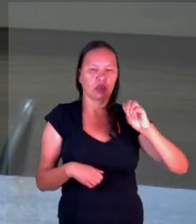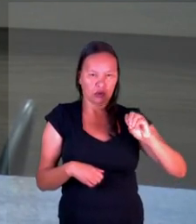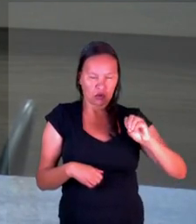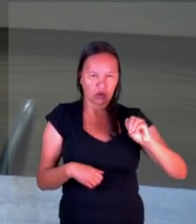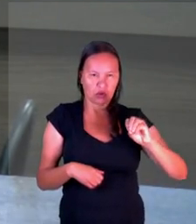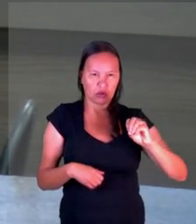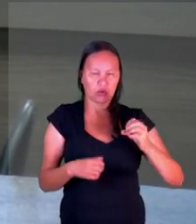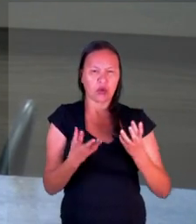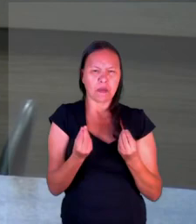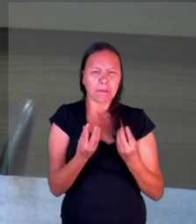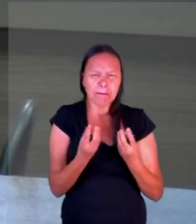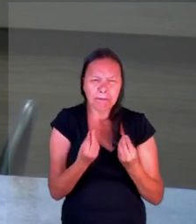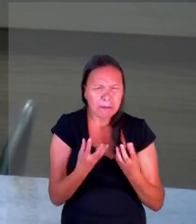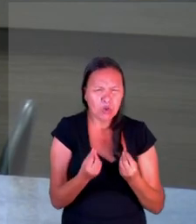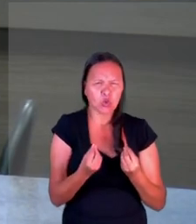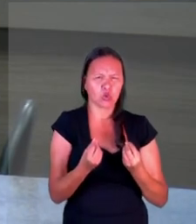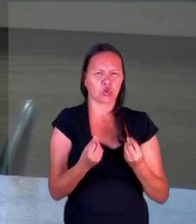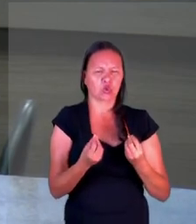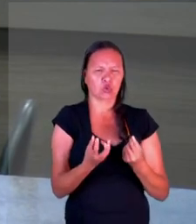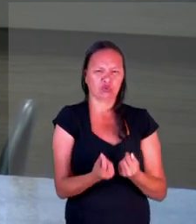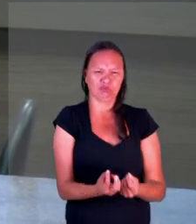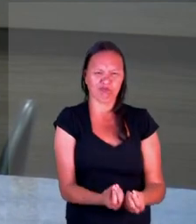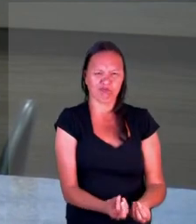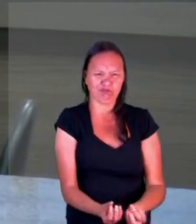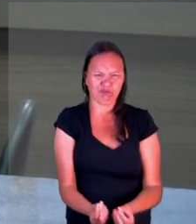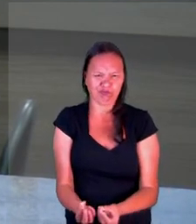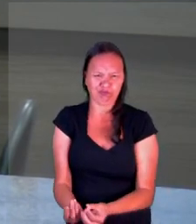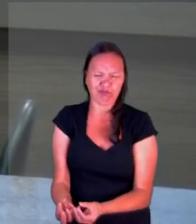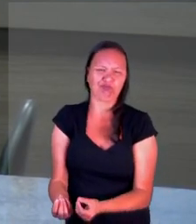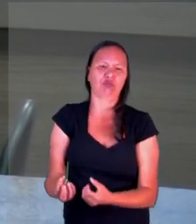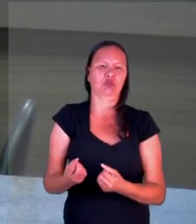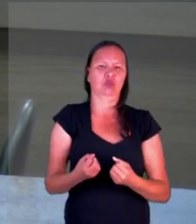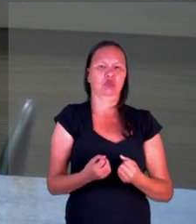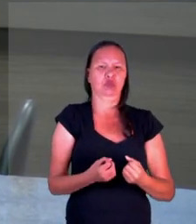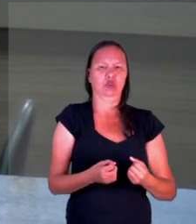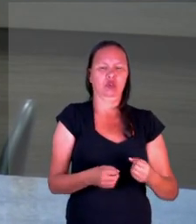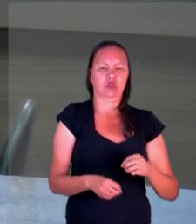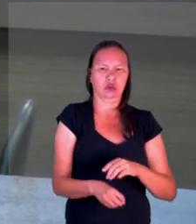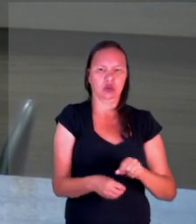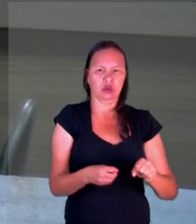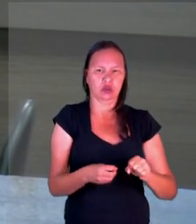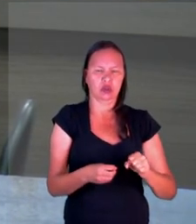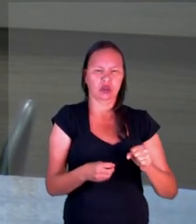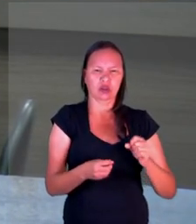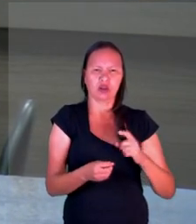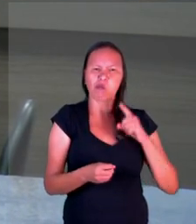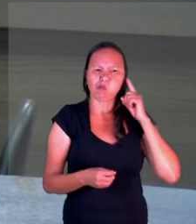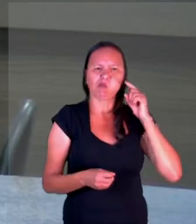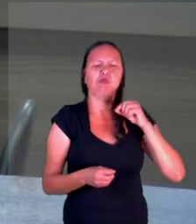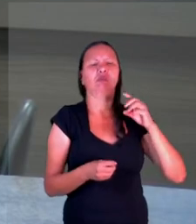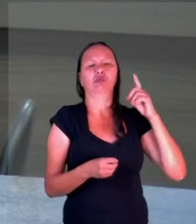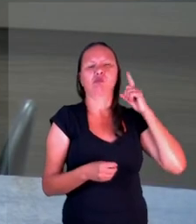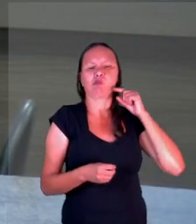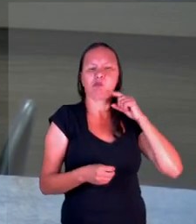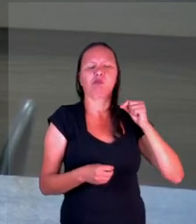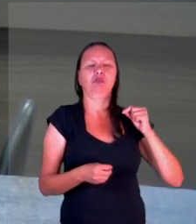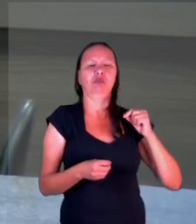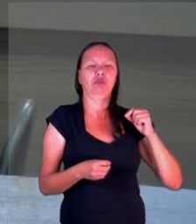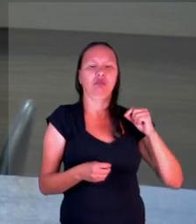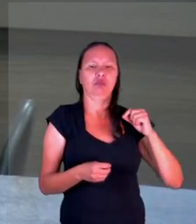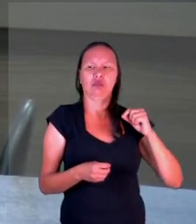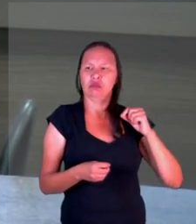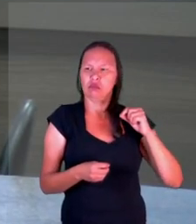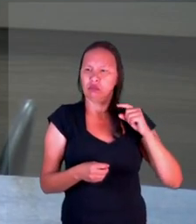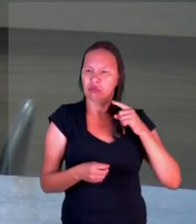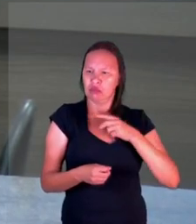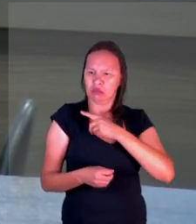é muito são muitos grãos né passando ali pelo nosso Porto e vai pra China vai pros Estados Unidos o que